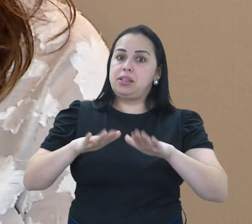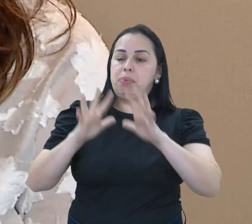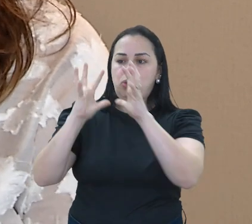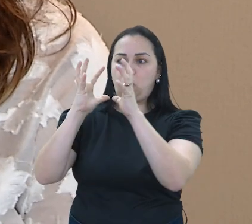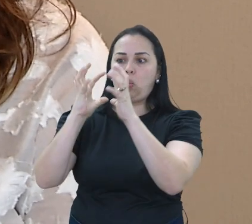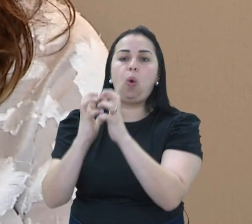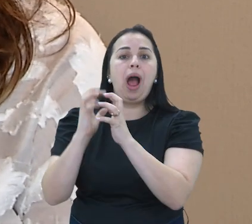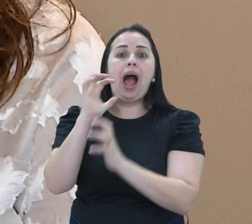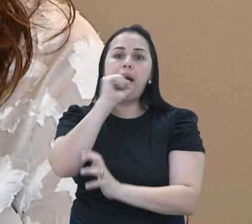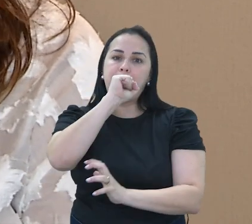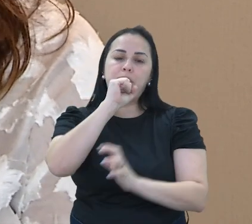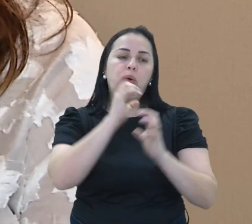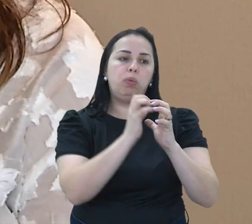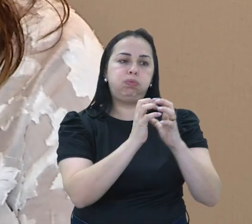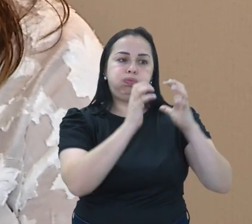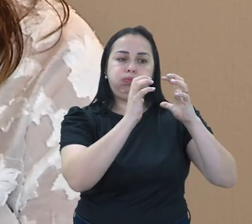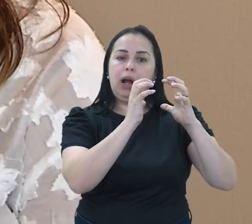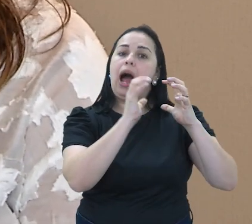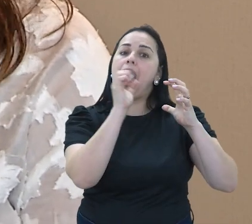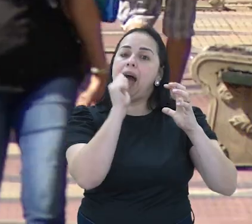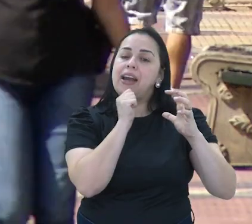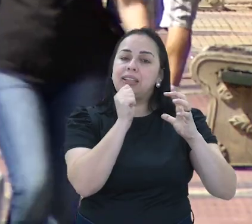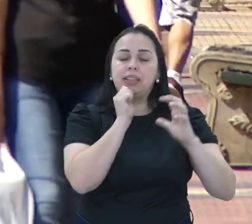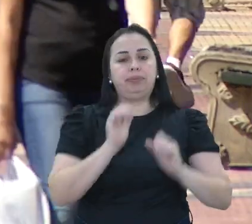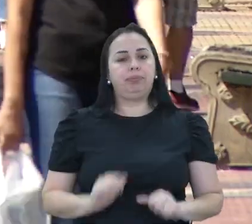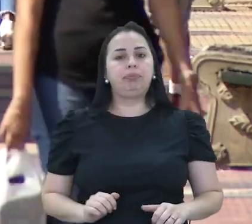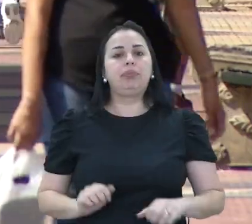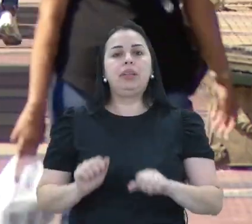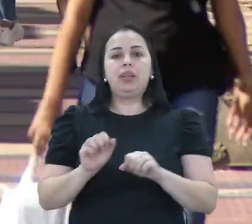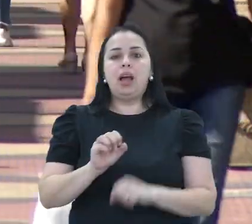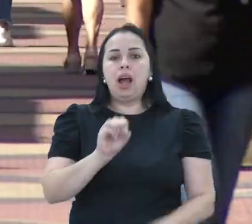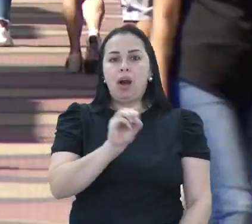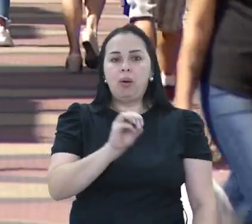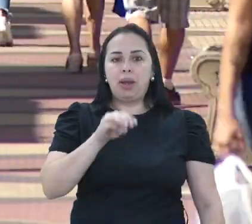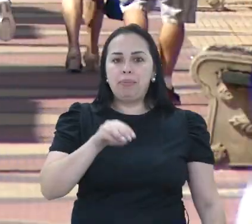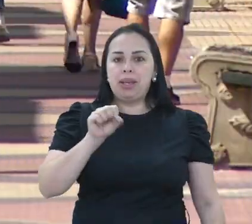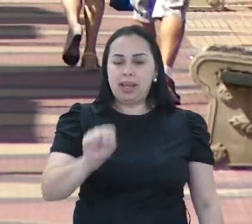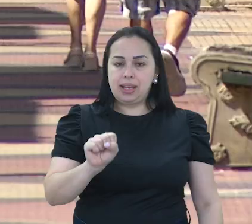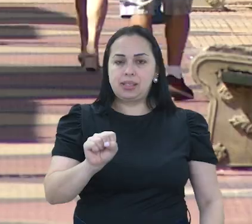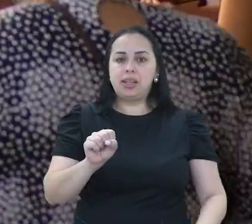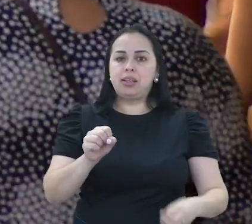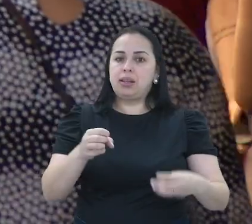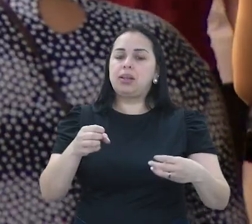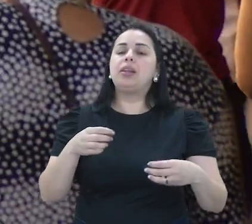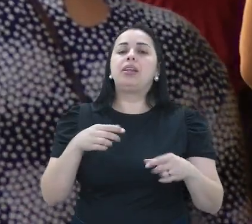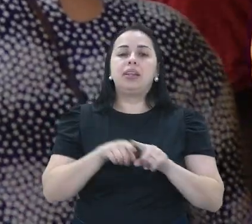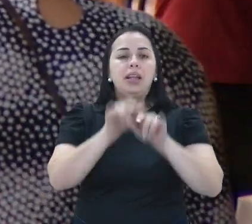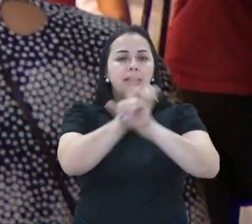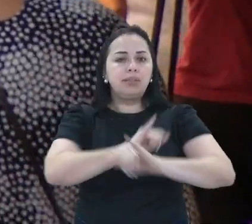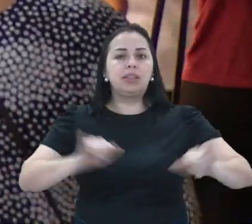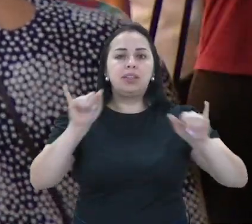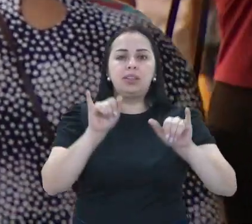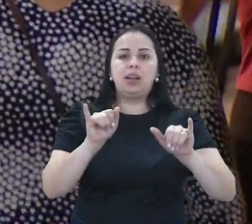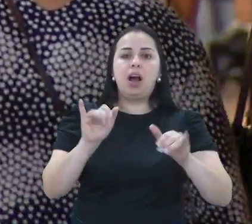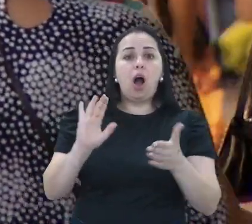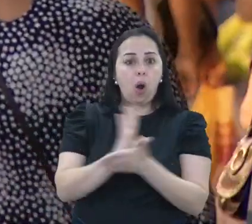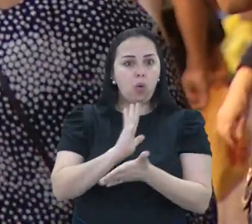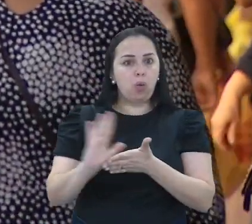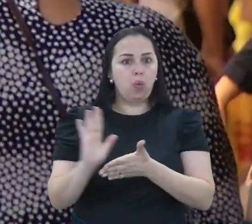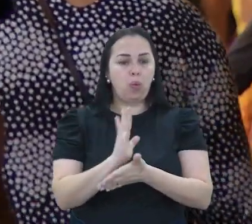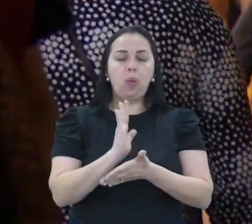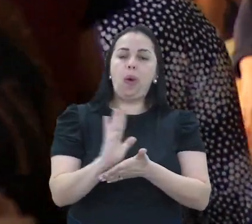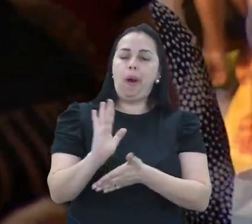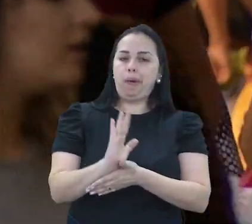um maior encolhimento ou um melhor encolhimento. De acordo com a Organização Mundial de Saúde, alguns hábitos podem causar